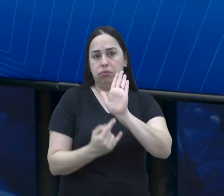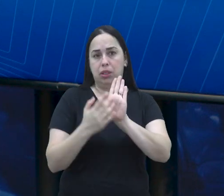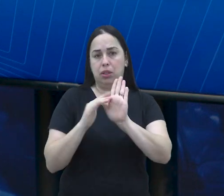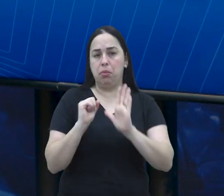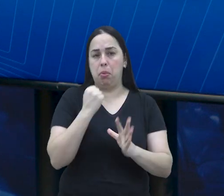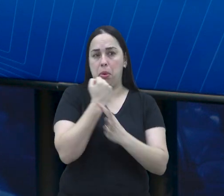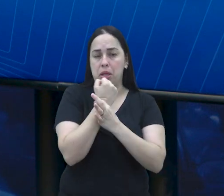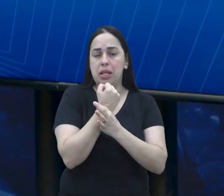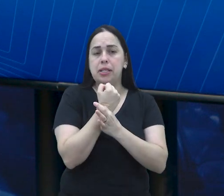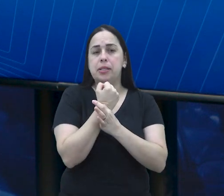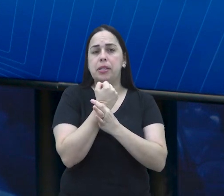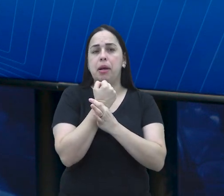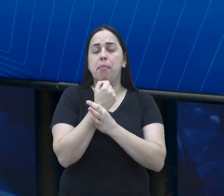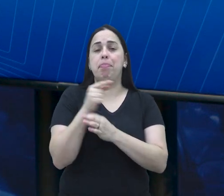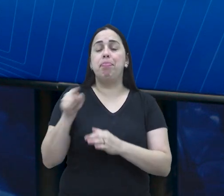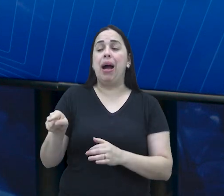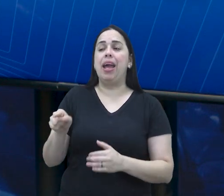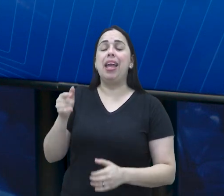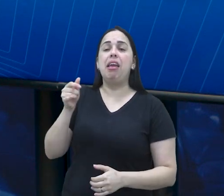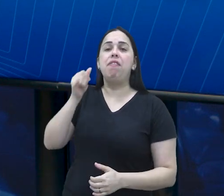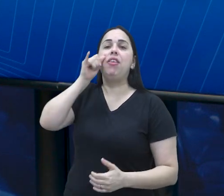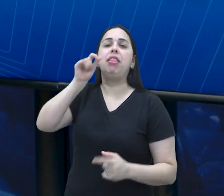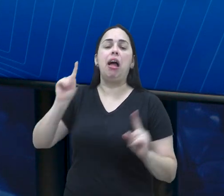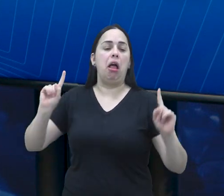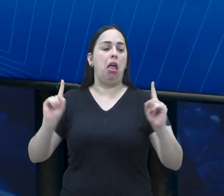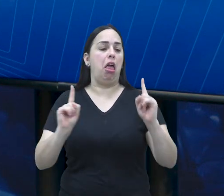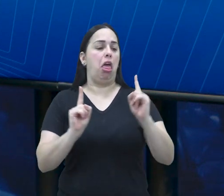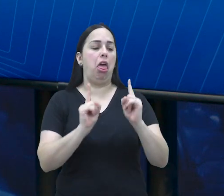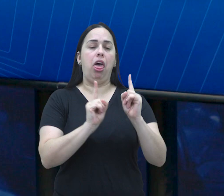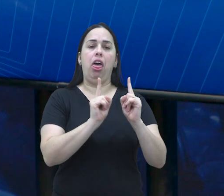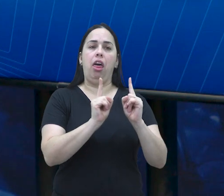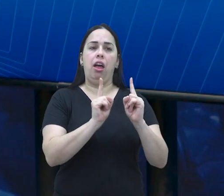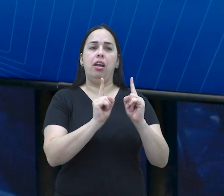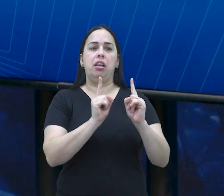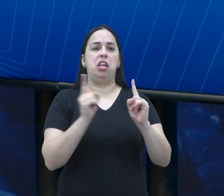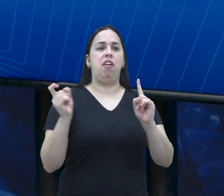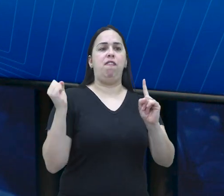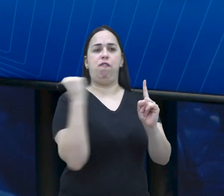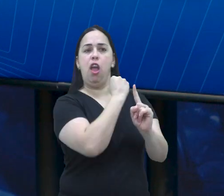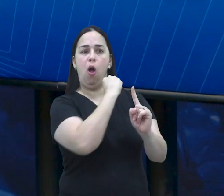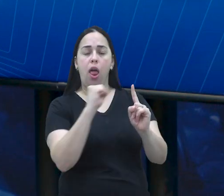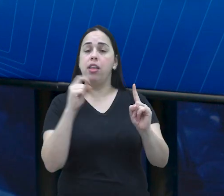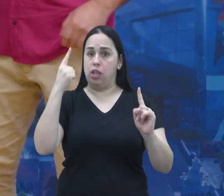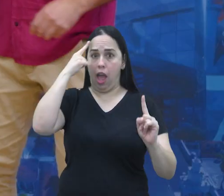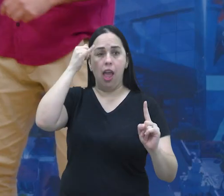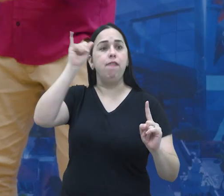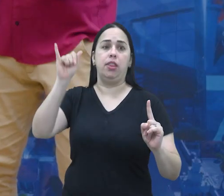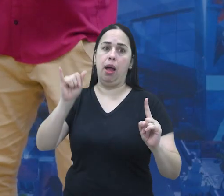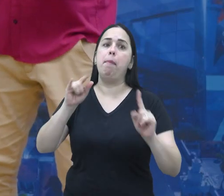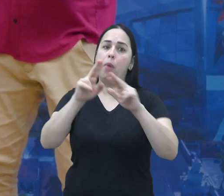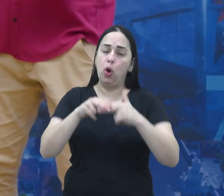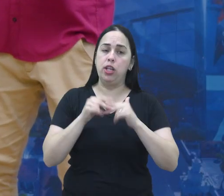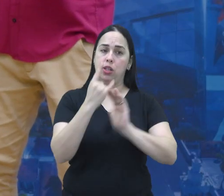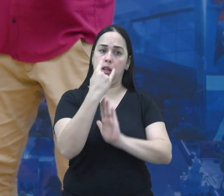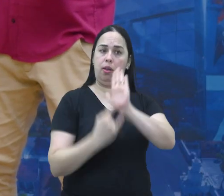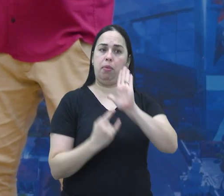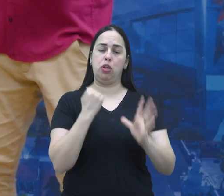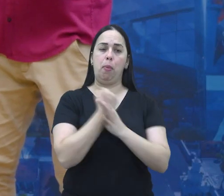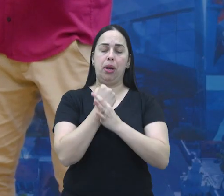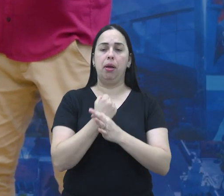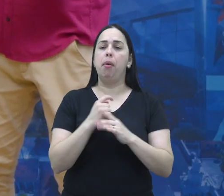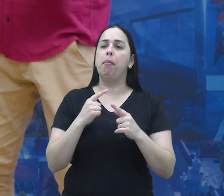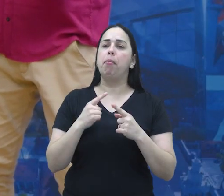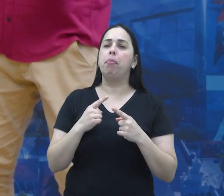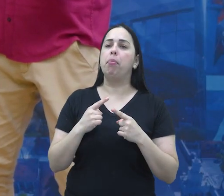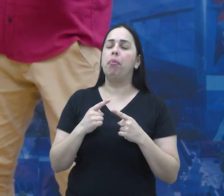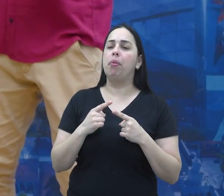protetivas, exatamente para inibi-lo de continuar aquela violência ou descobrimento. Perfeito. E qual que é a importância